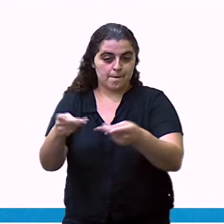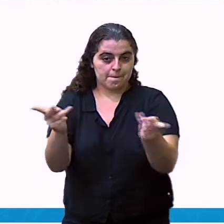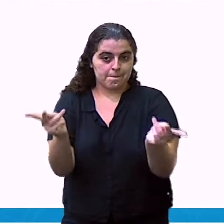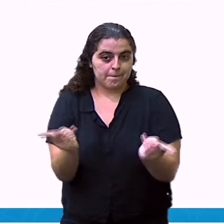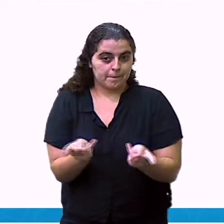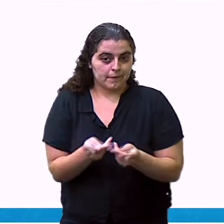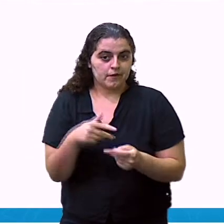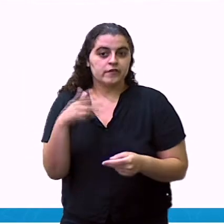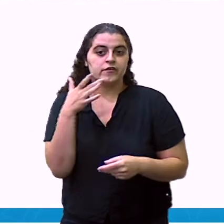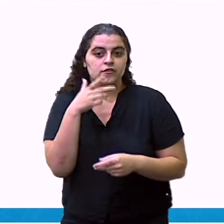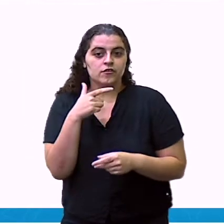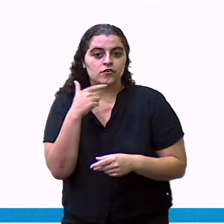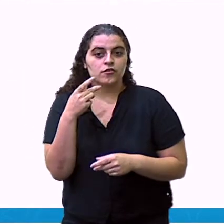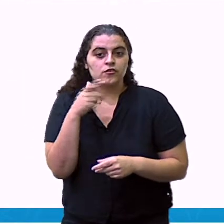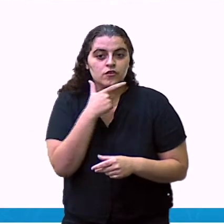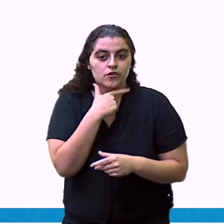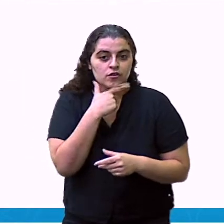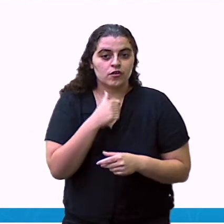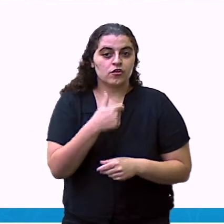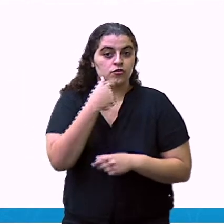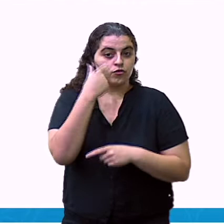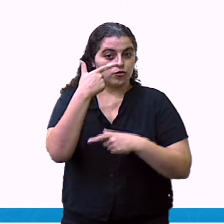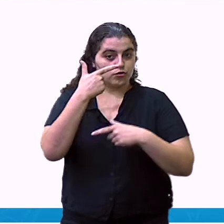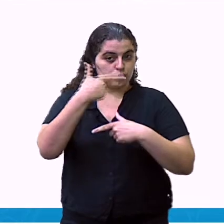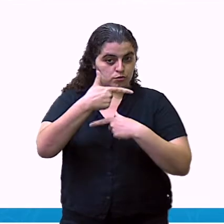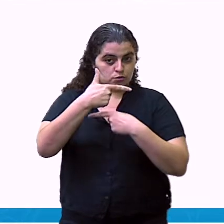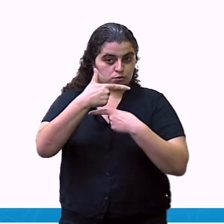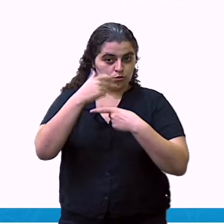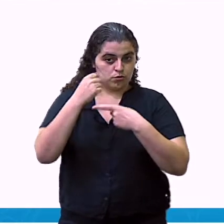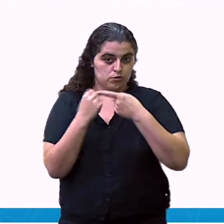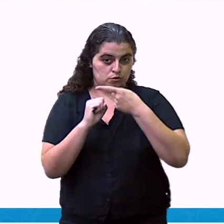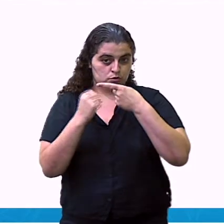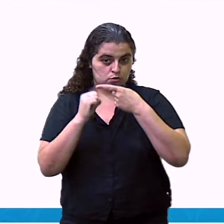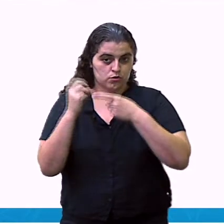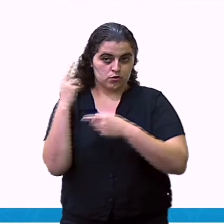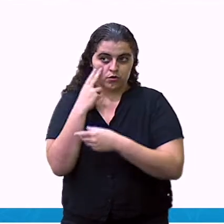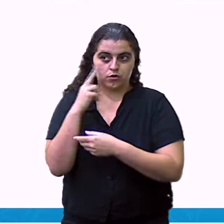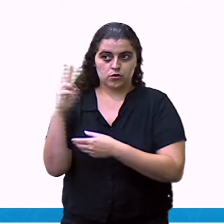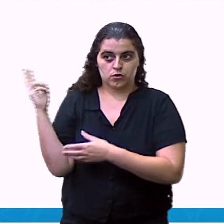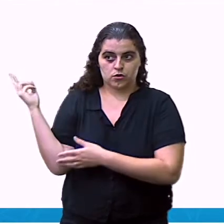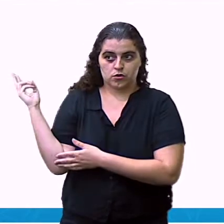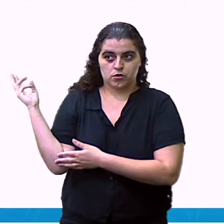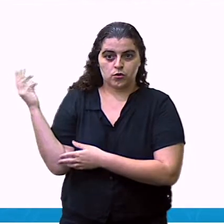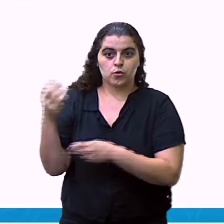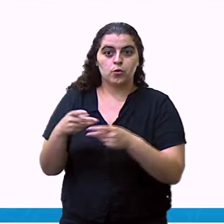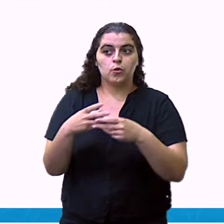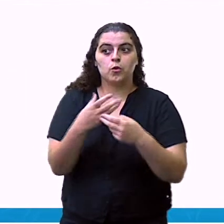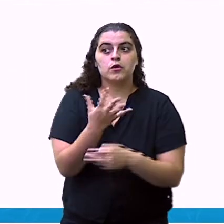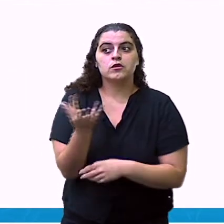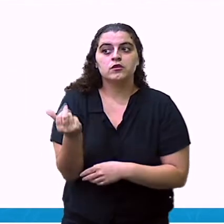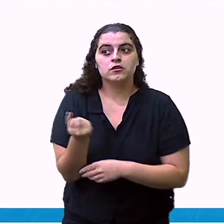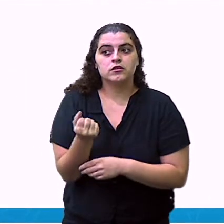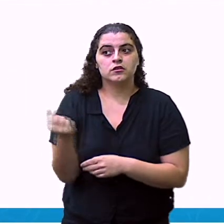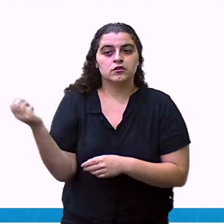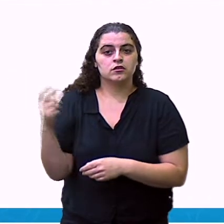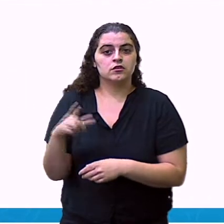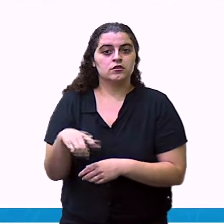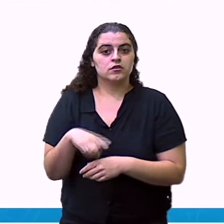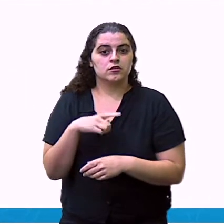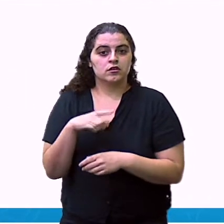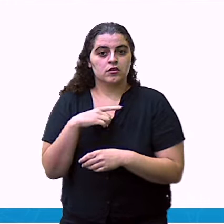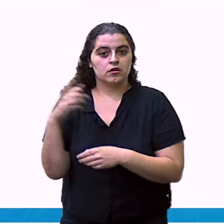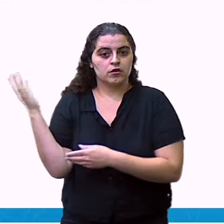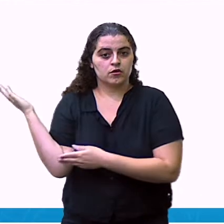pizza era 2/8, ou seja, oitavos foi quantas partes a pizza